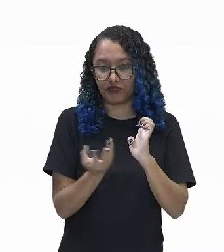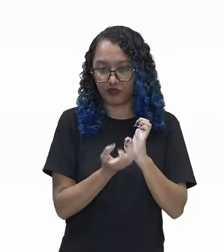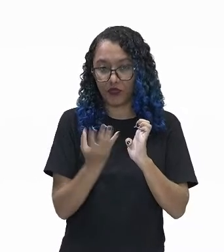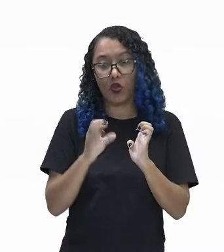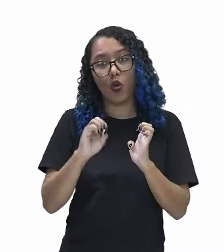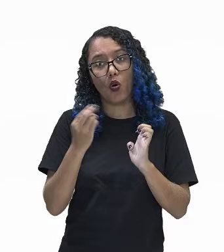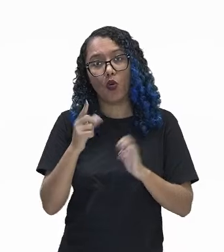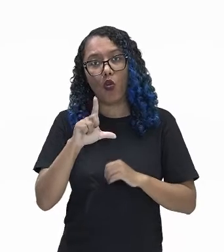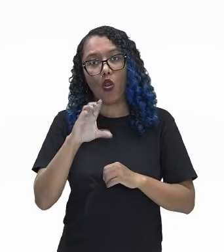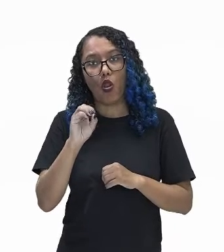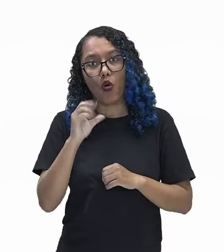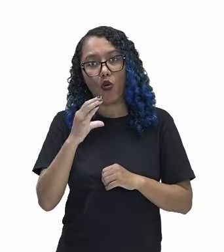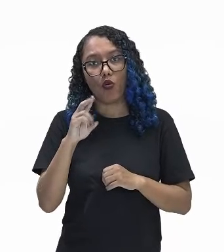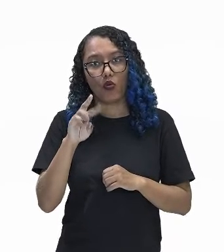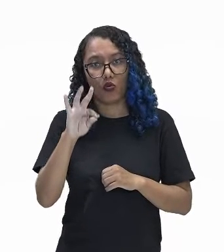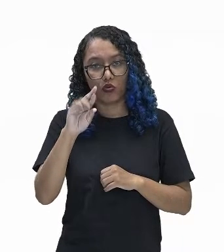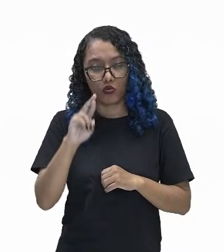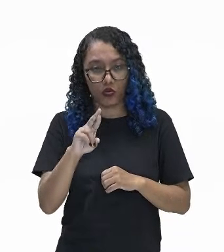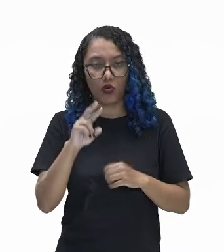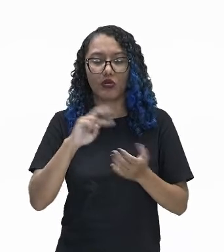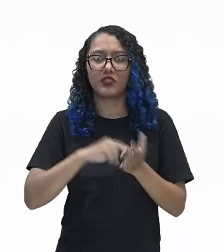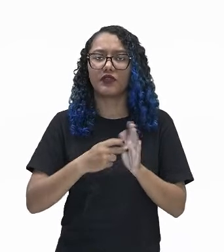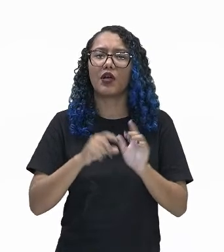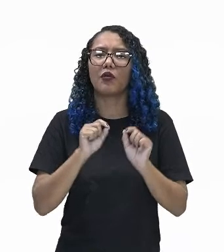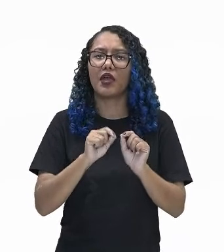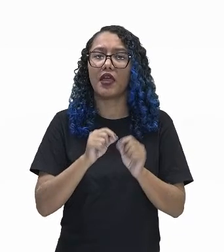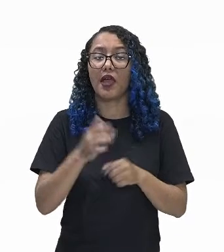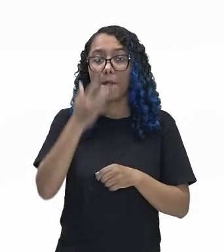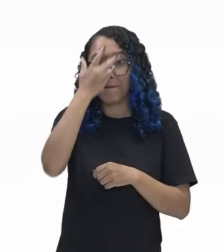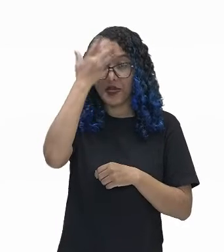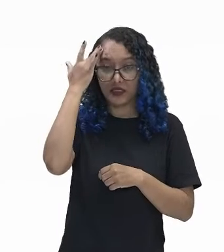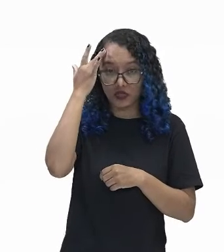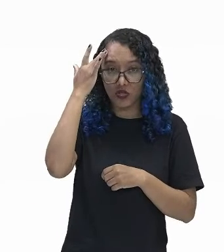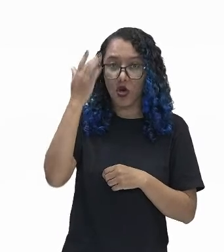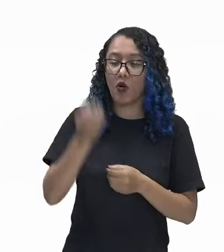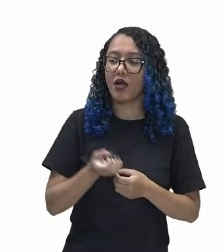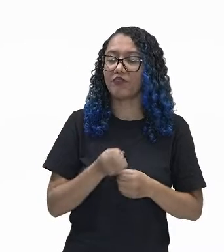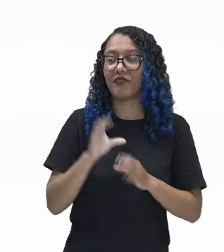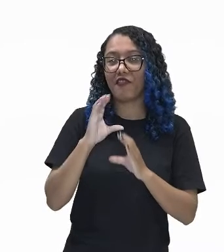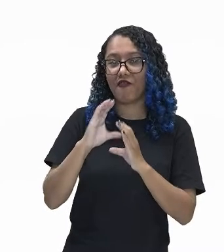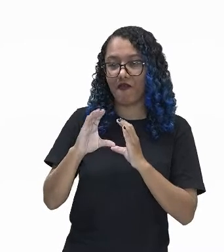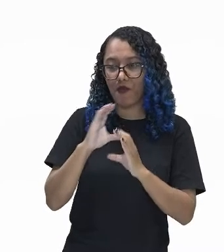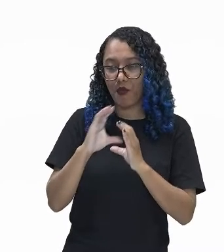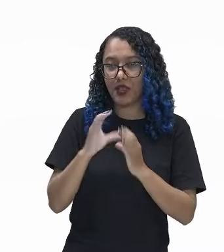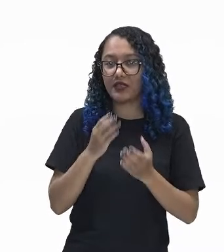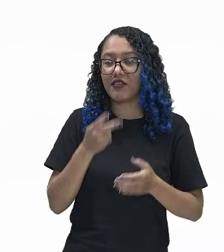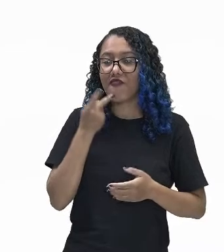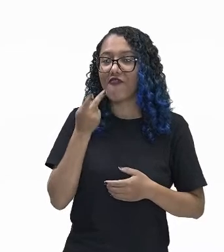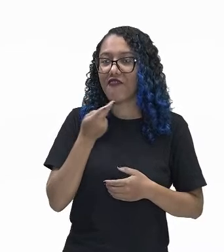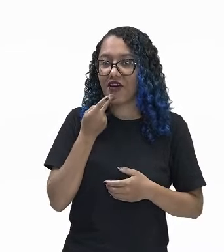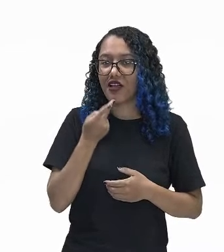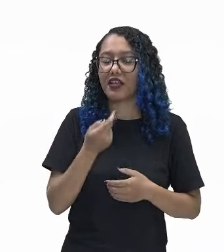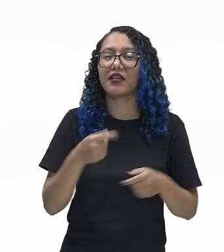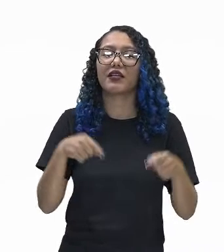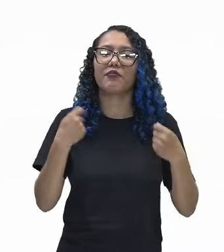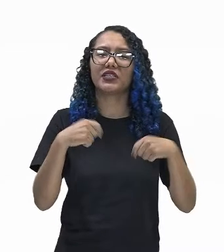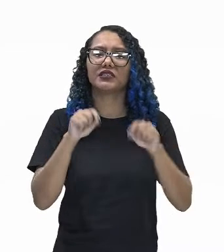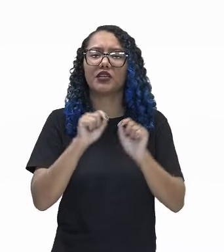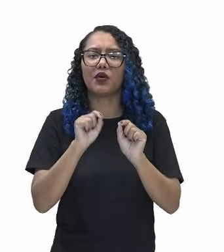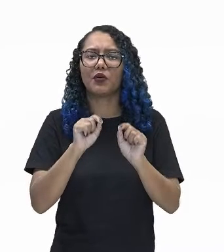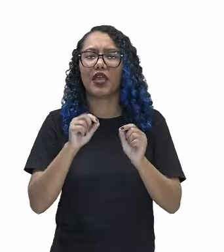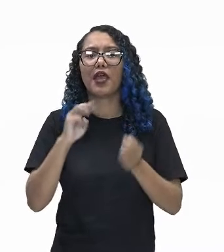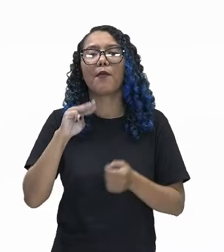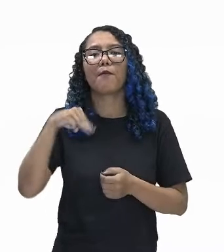aquele que fala, certo? E aí ele tem que ter uma mensagem, que seria o assunto. Qual é o assunto que ele vai